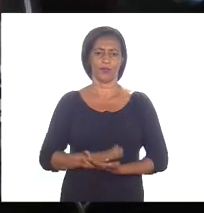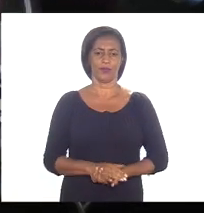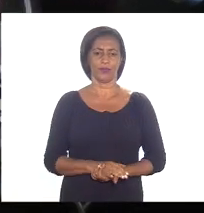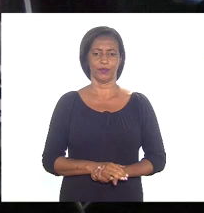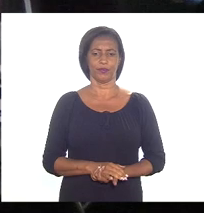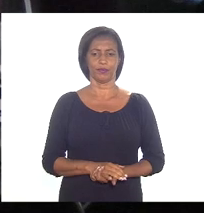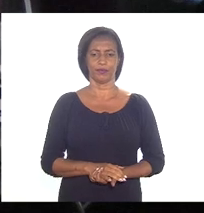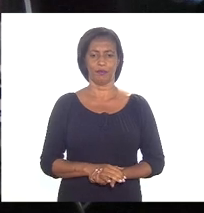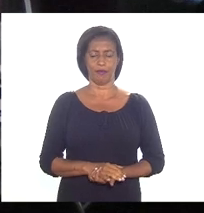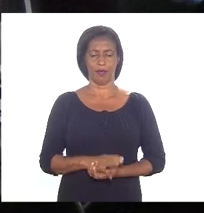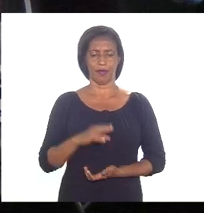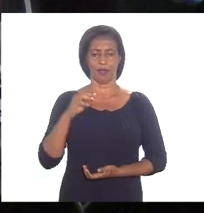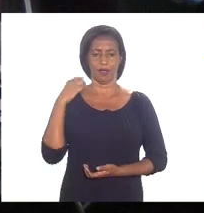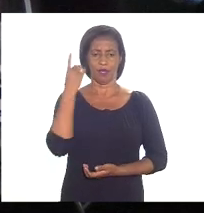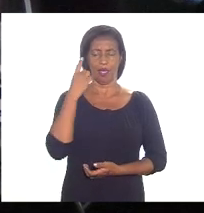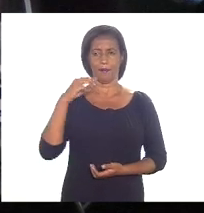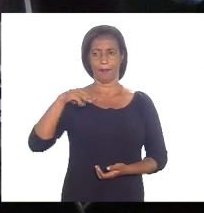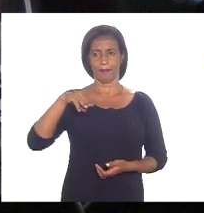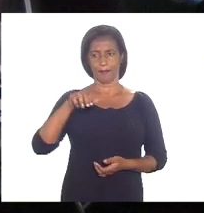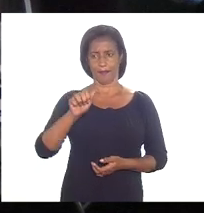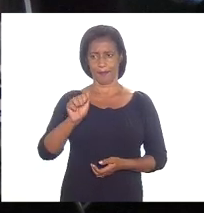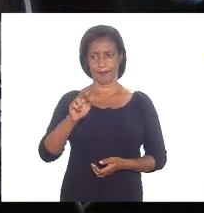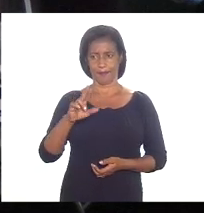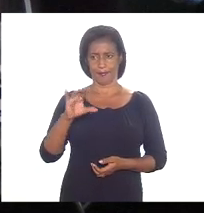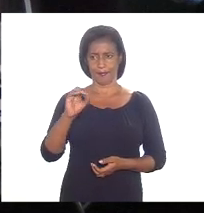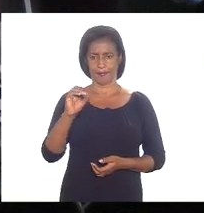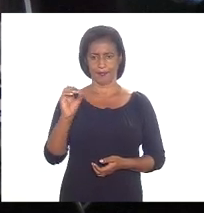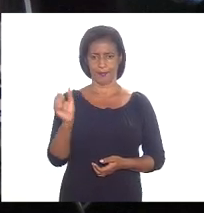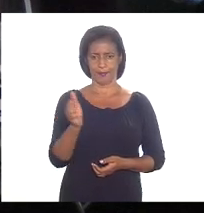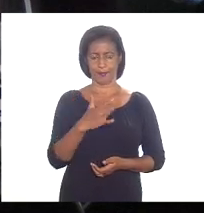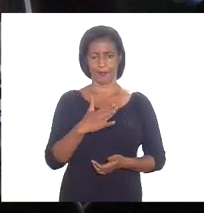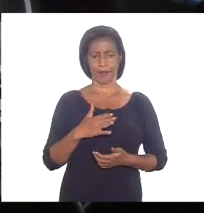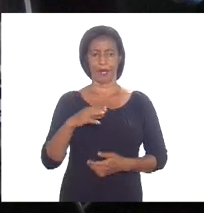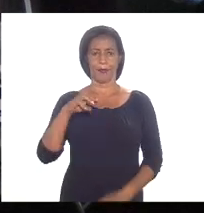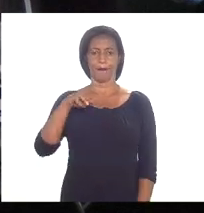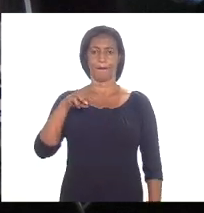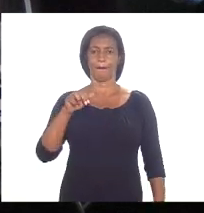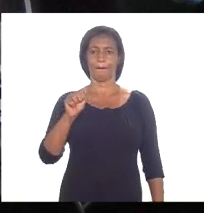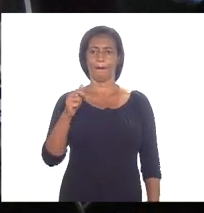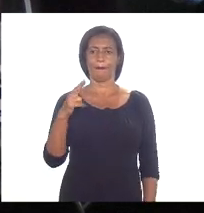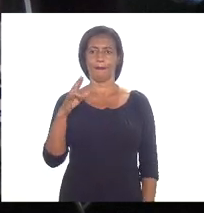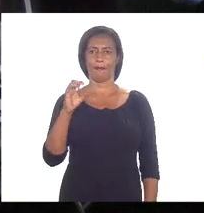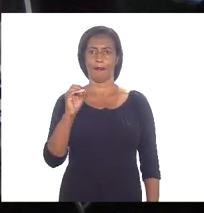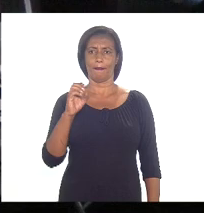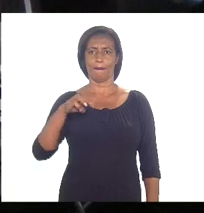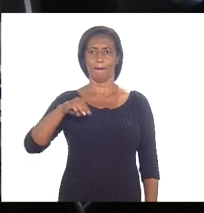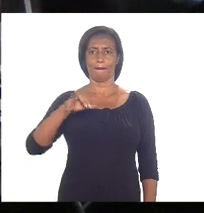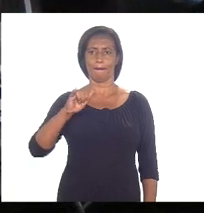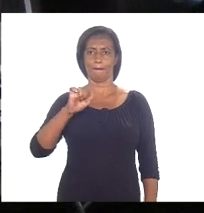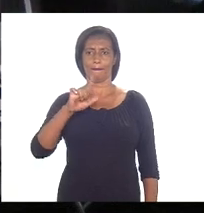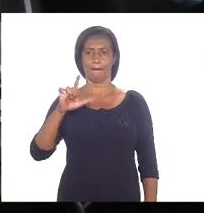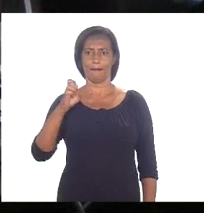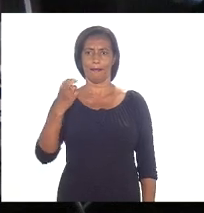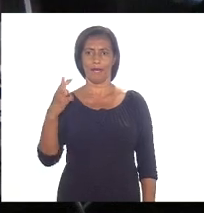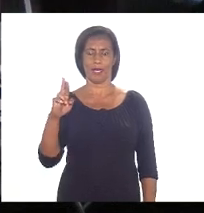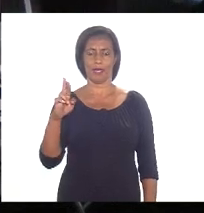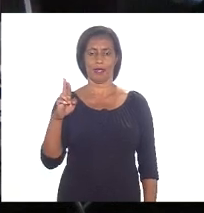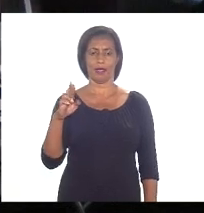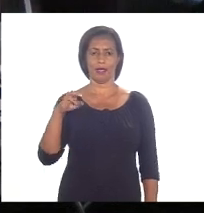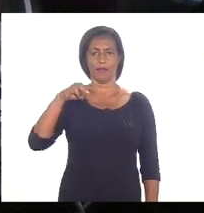Deputado Marcos Abraão. Deputado Marcos Miller. Deputado Marcos